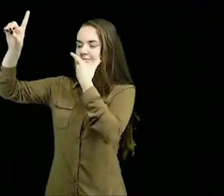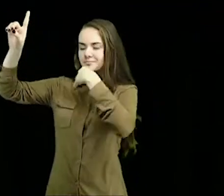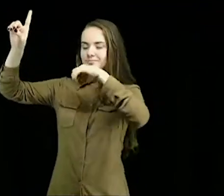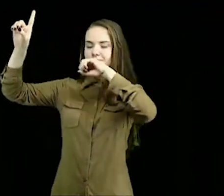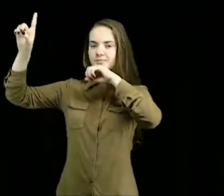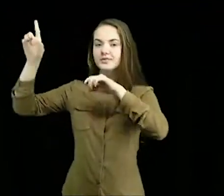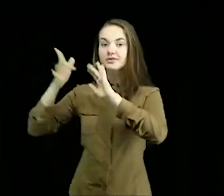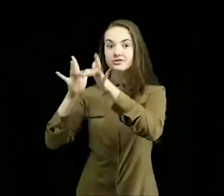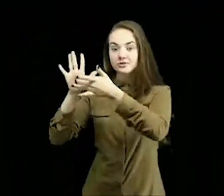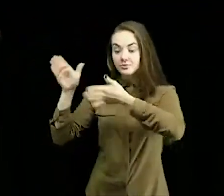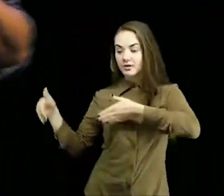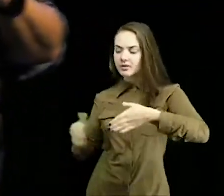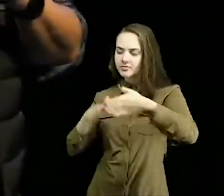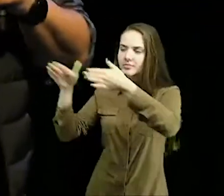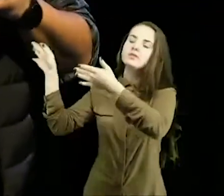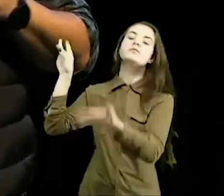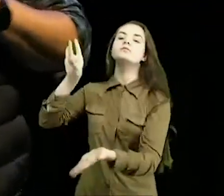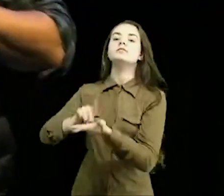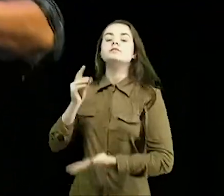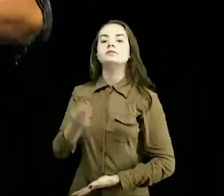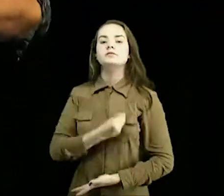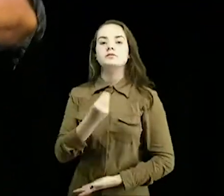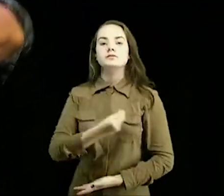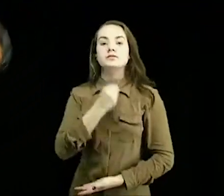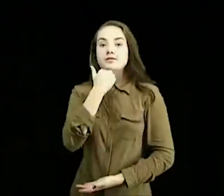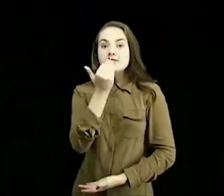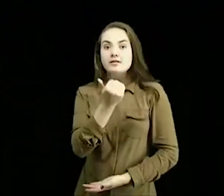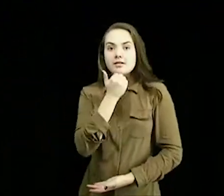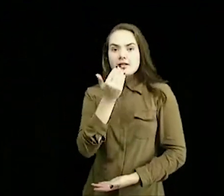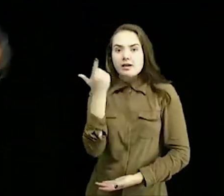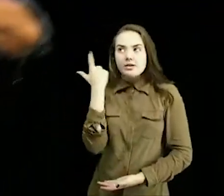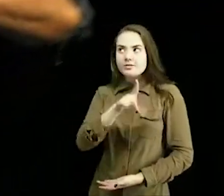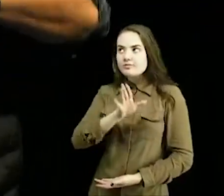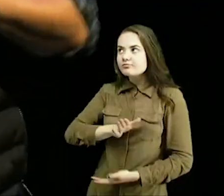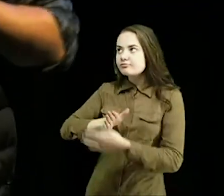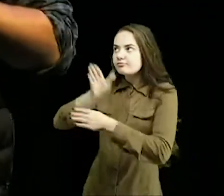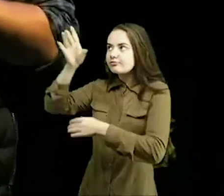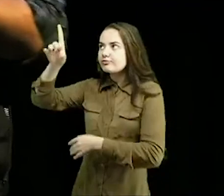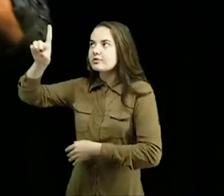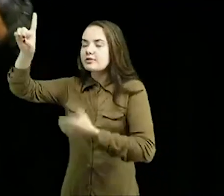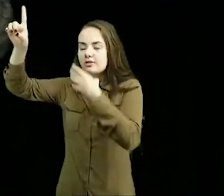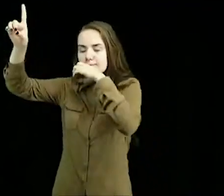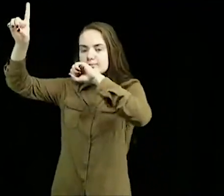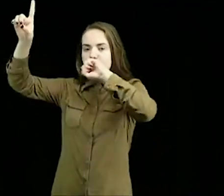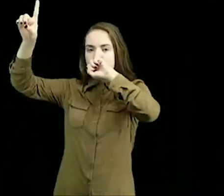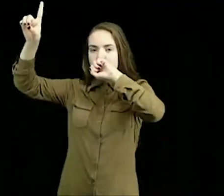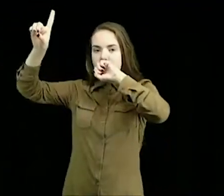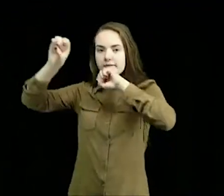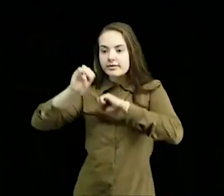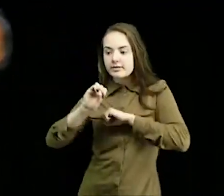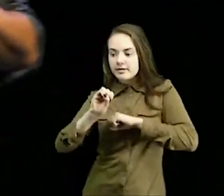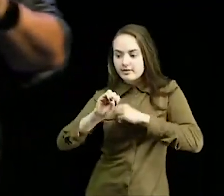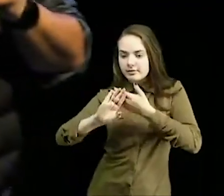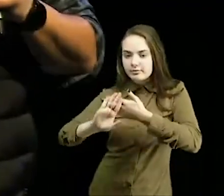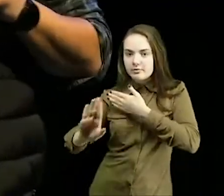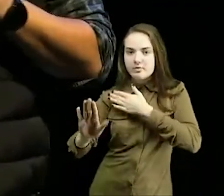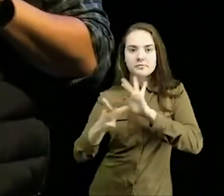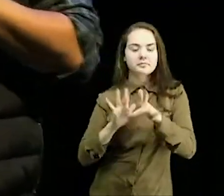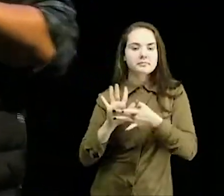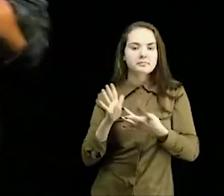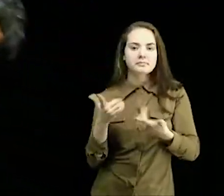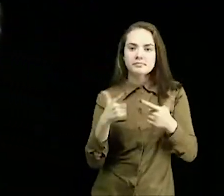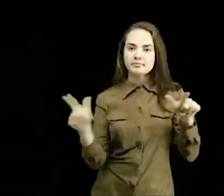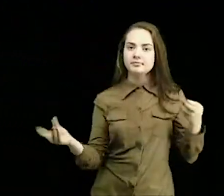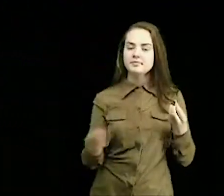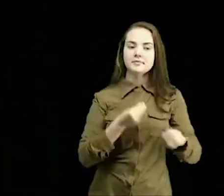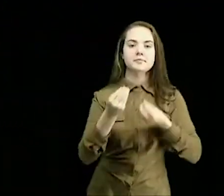o caminho, a verdade e a vida. Ninguém vem ao Pai senão por mim. Não tem jeito. A